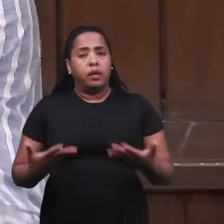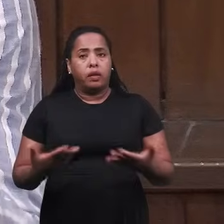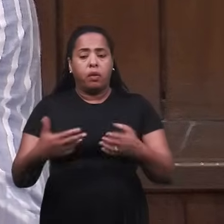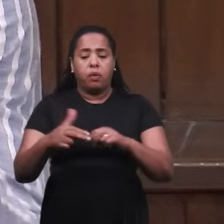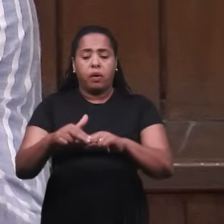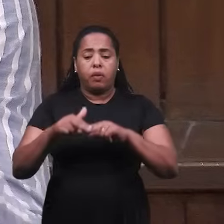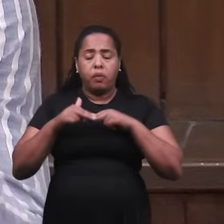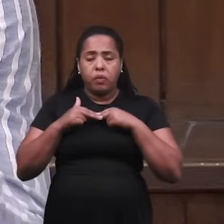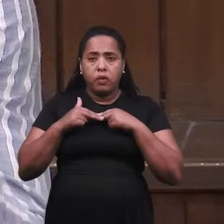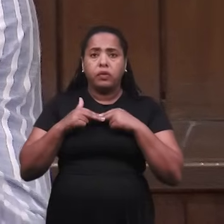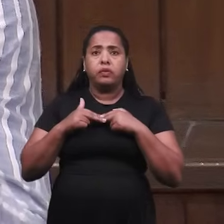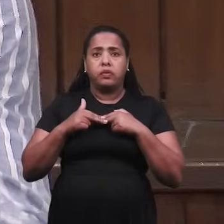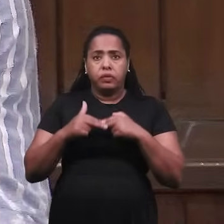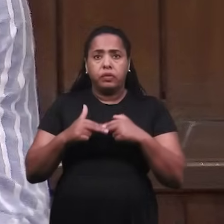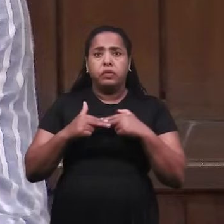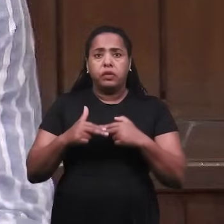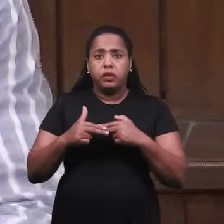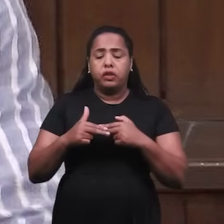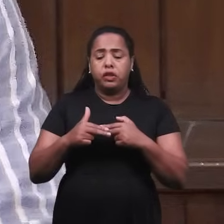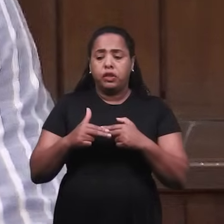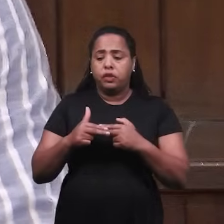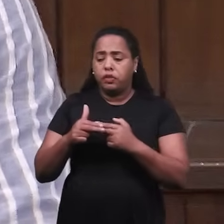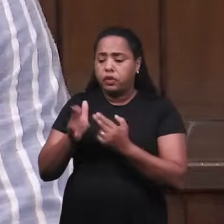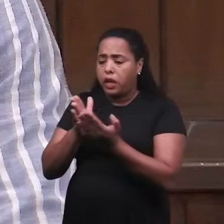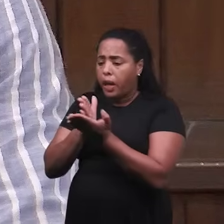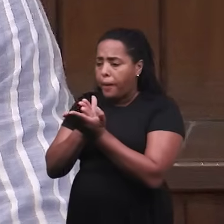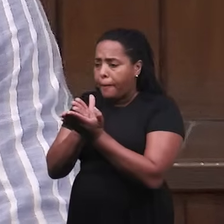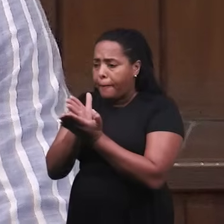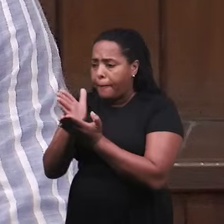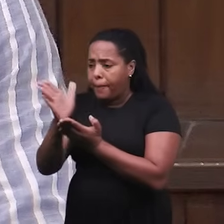né, o direcionamento